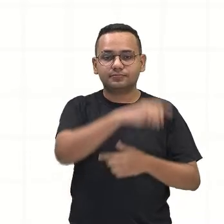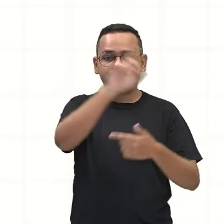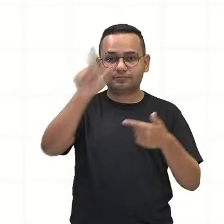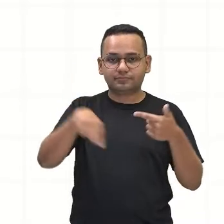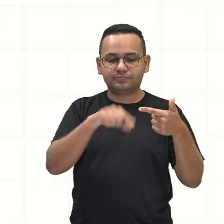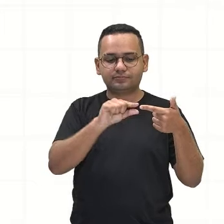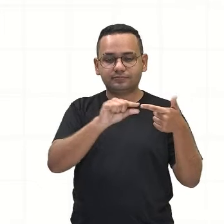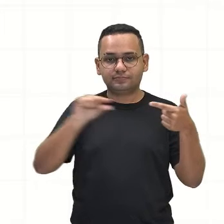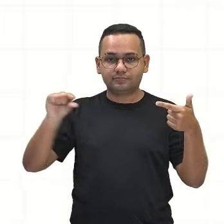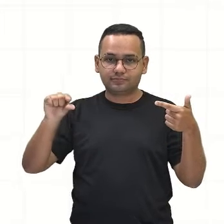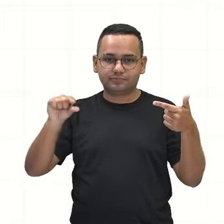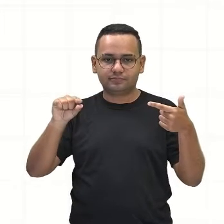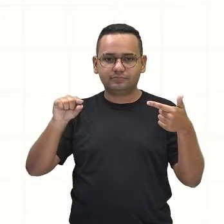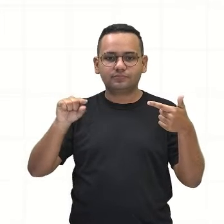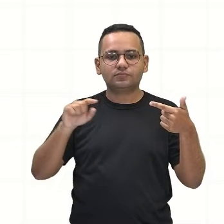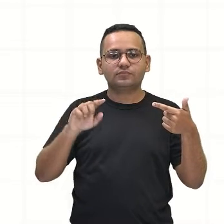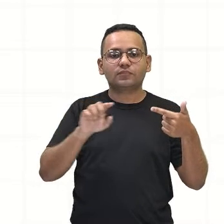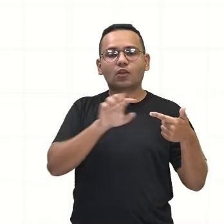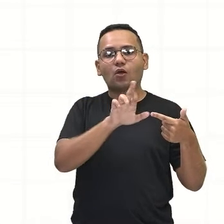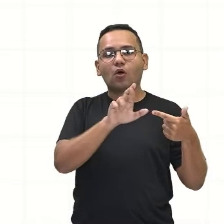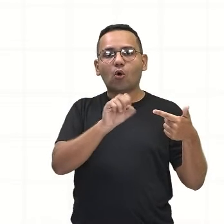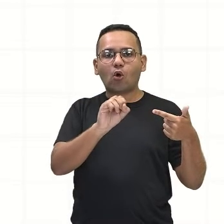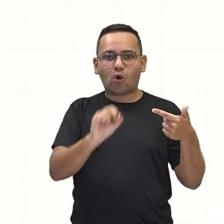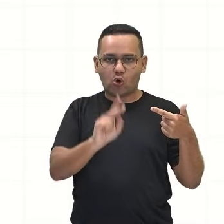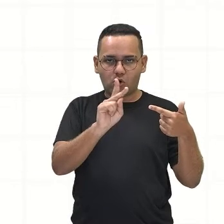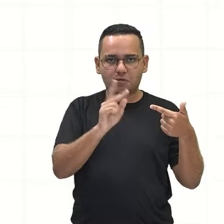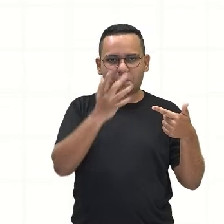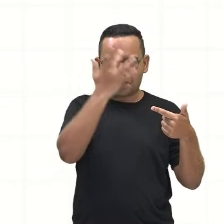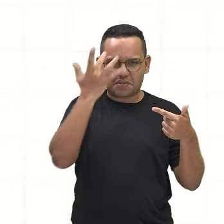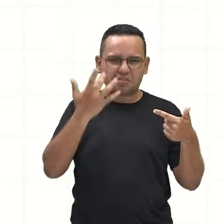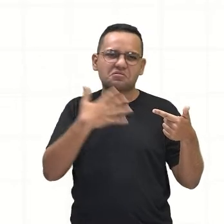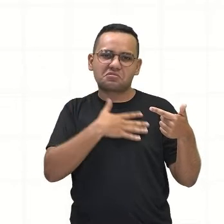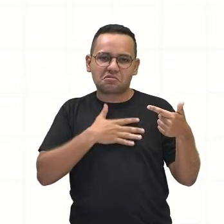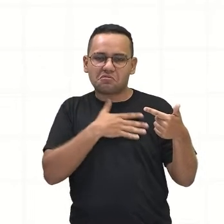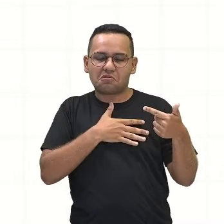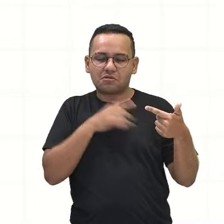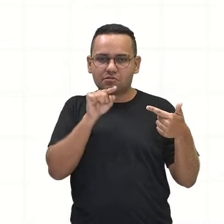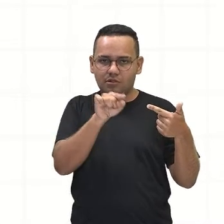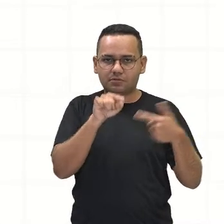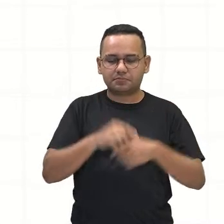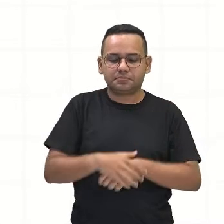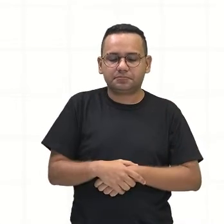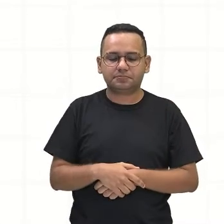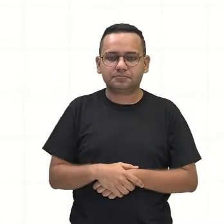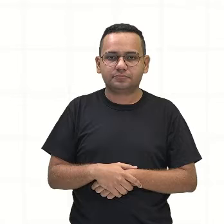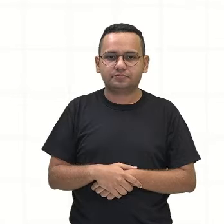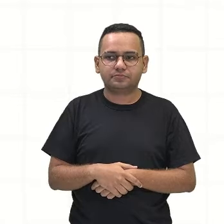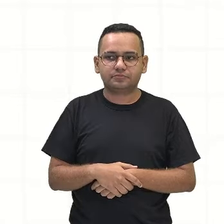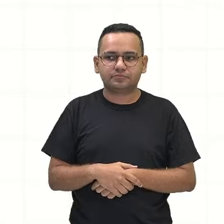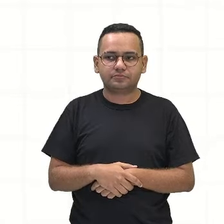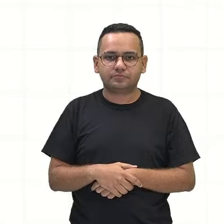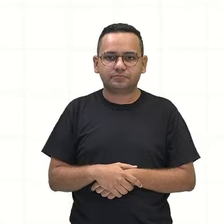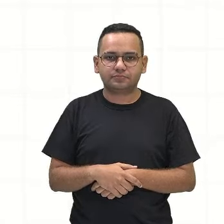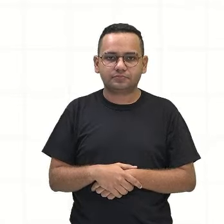quem prefere o rock, tá? O gênero musical rock.